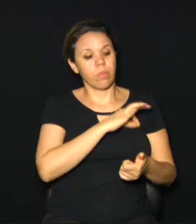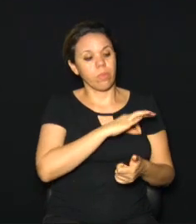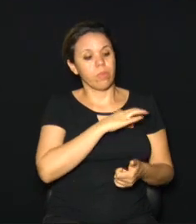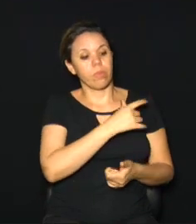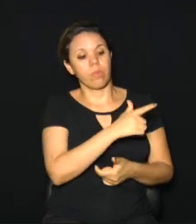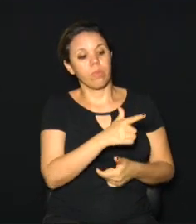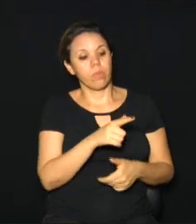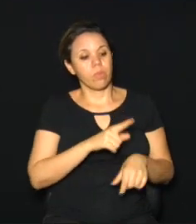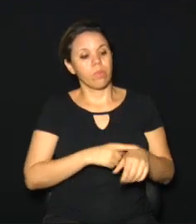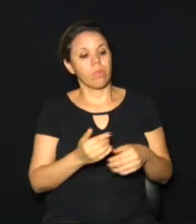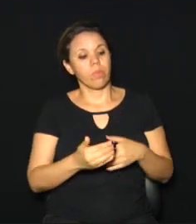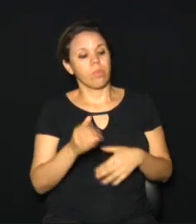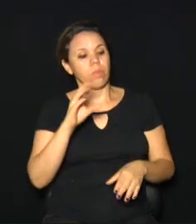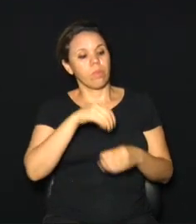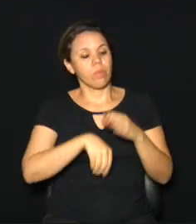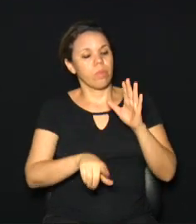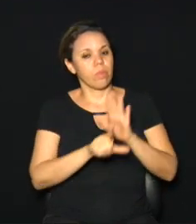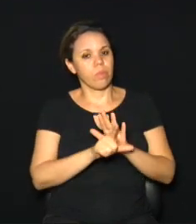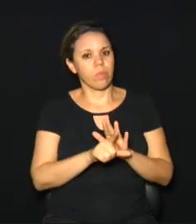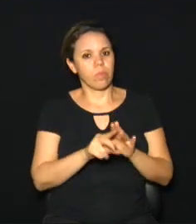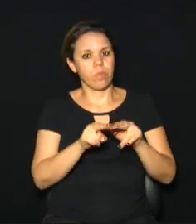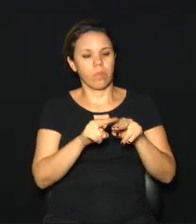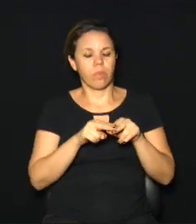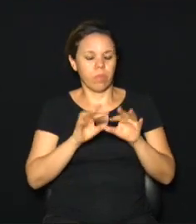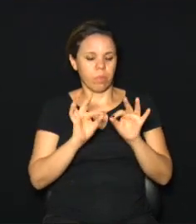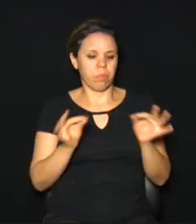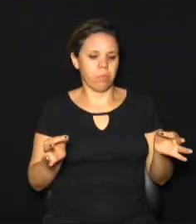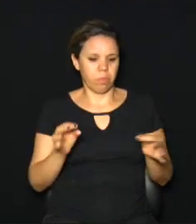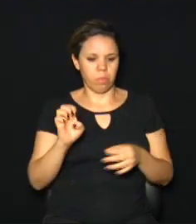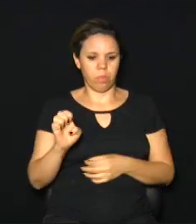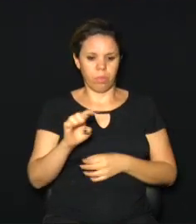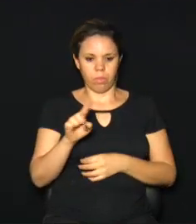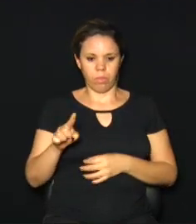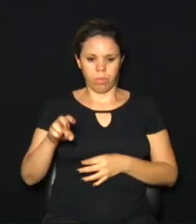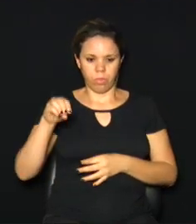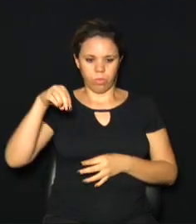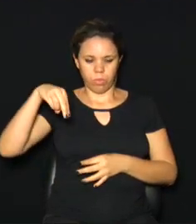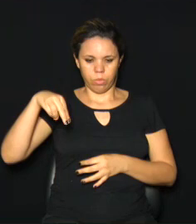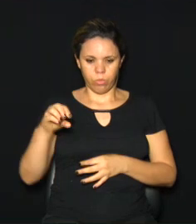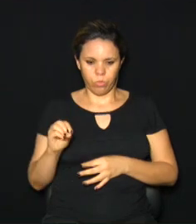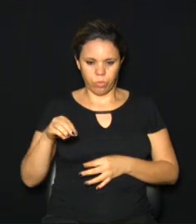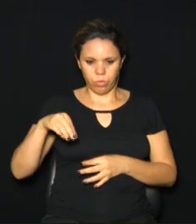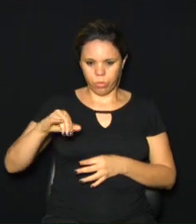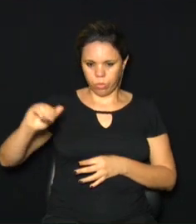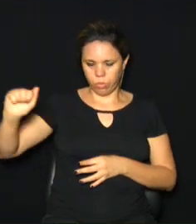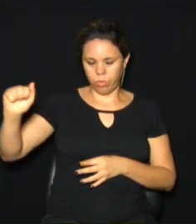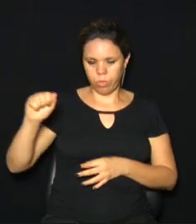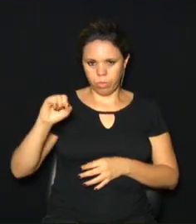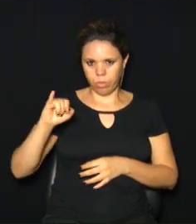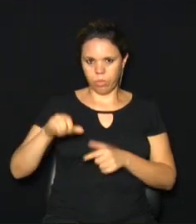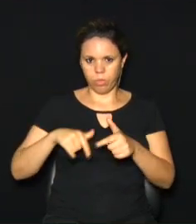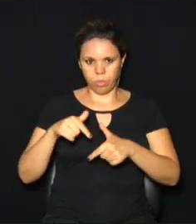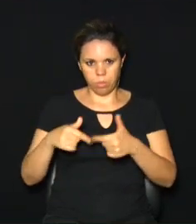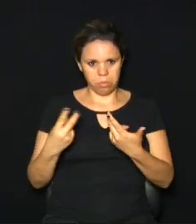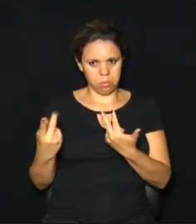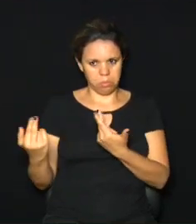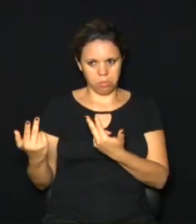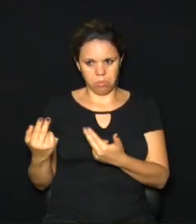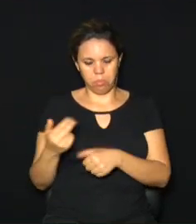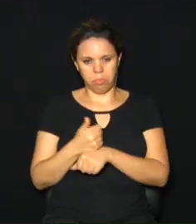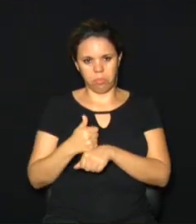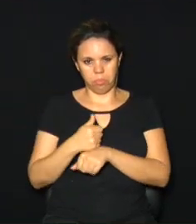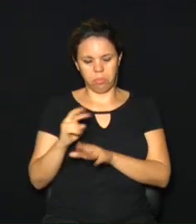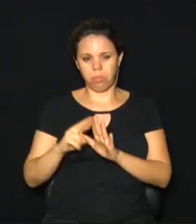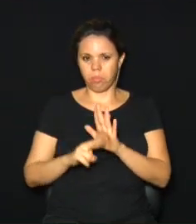previsão legal, né? Por simples isonomia, não se pode, mas é uma discussão. Agora, exerceu a função, tem, em regra,